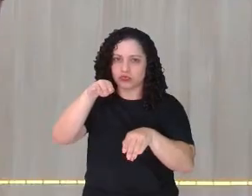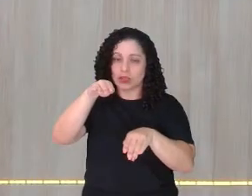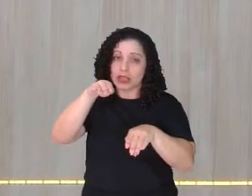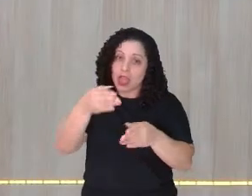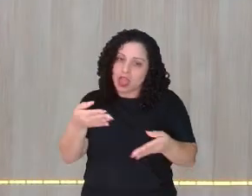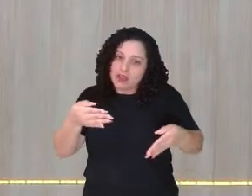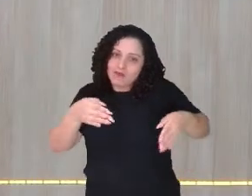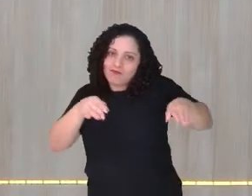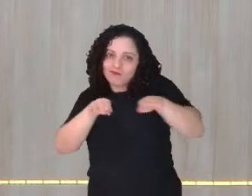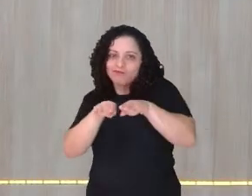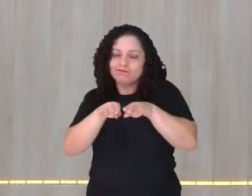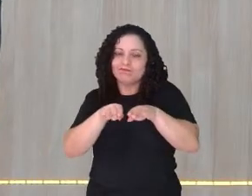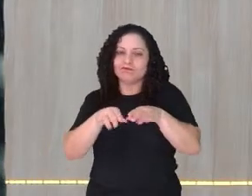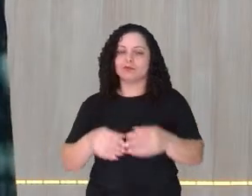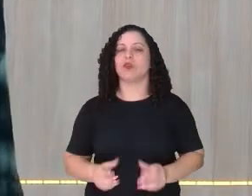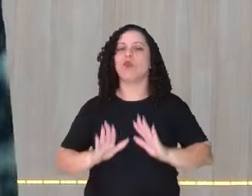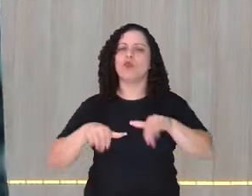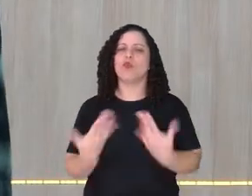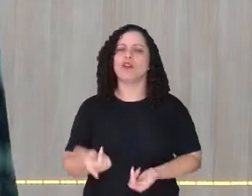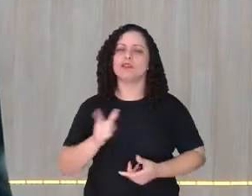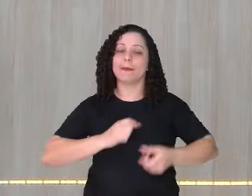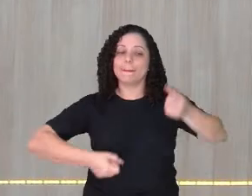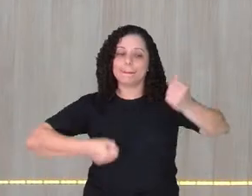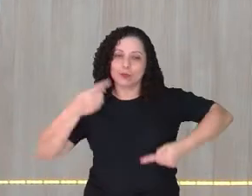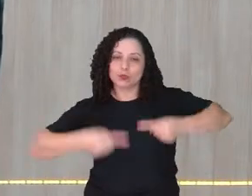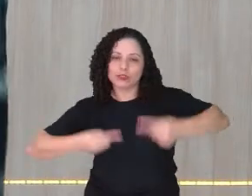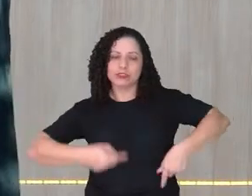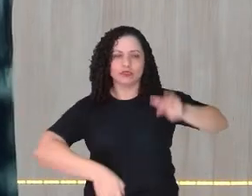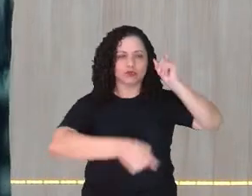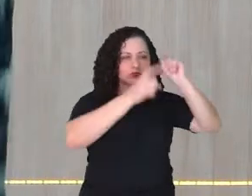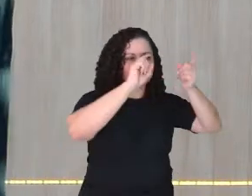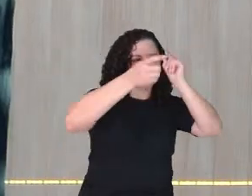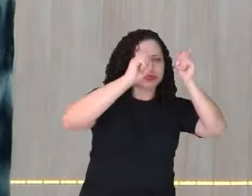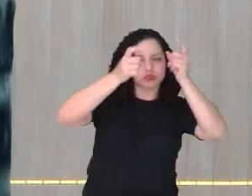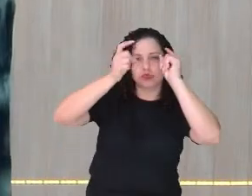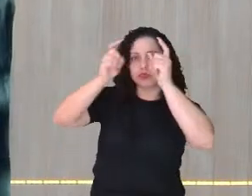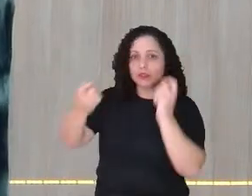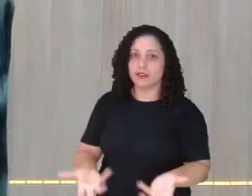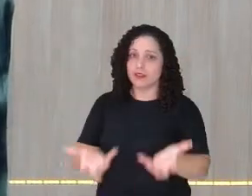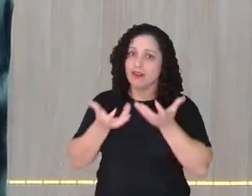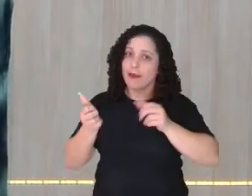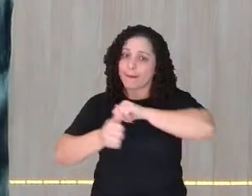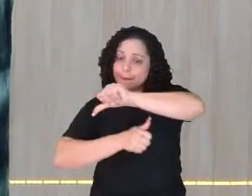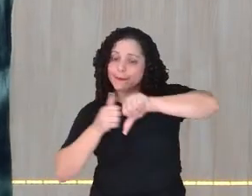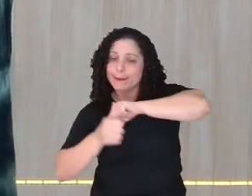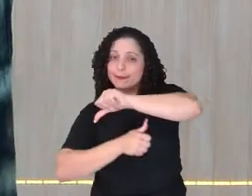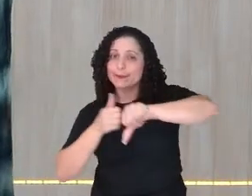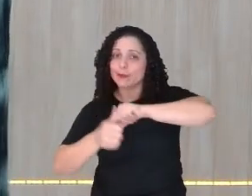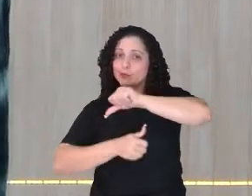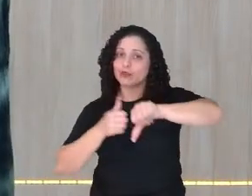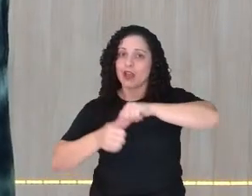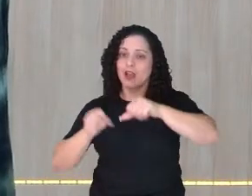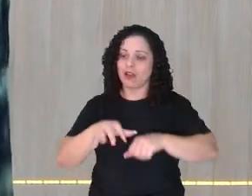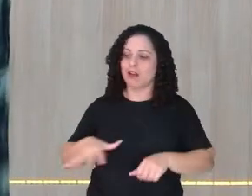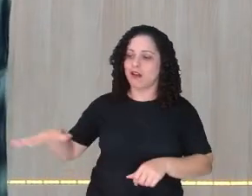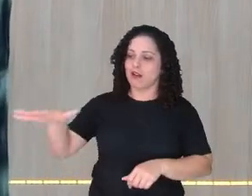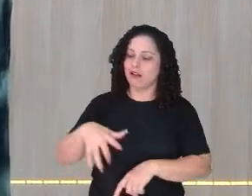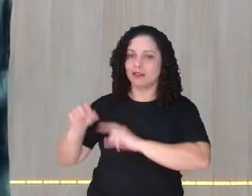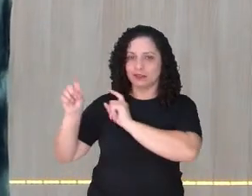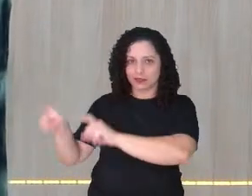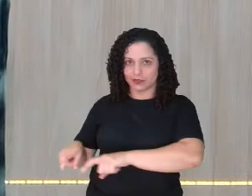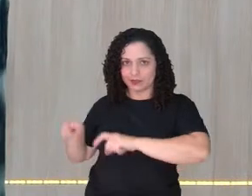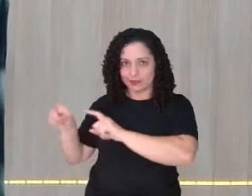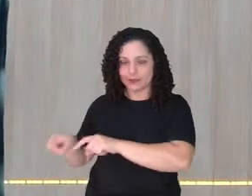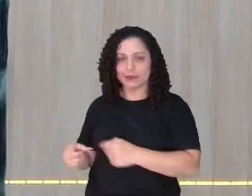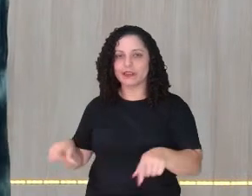está discutindo, né, tendo políticas para fazer uma reforma, né, nessa perspectiva aí agrária, a gente